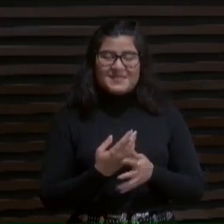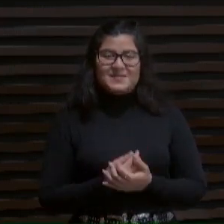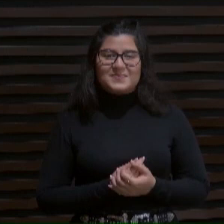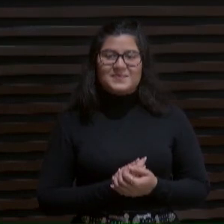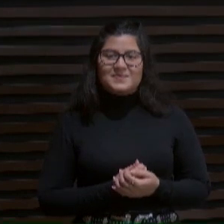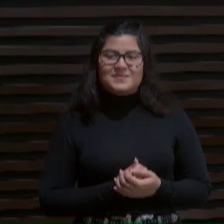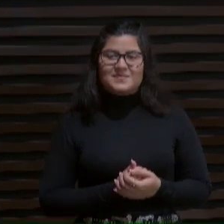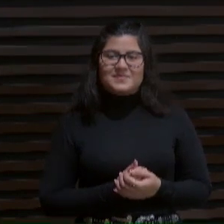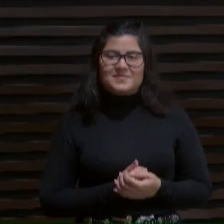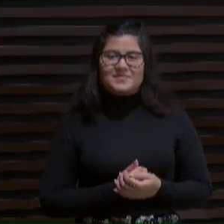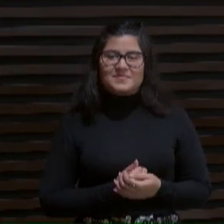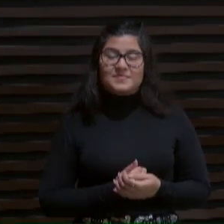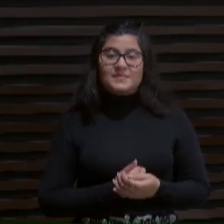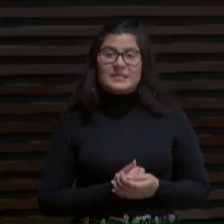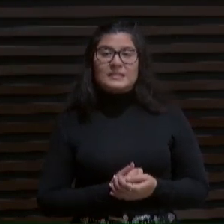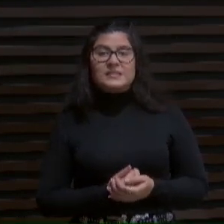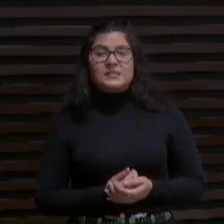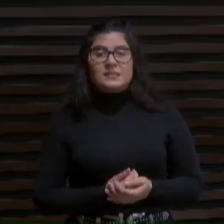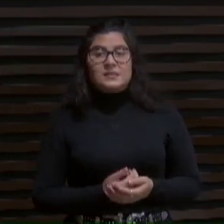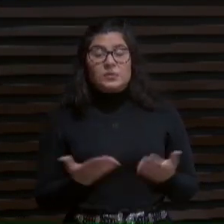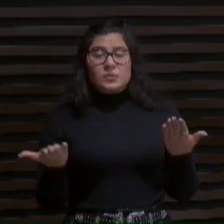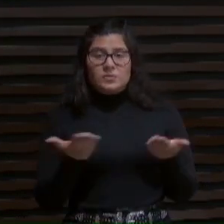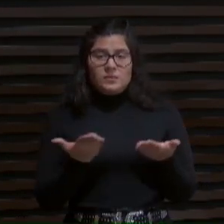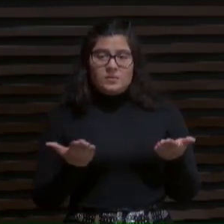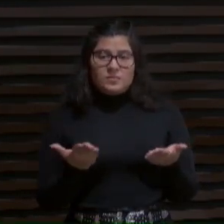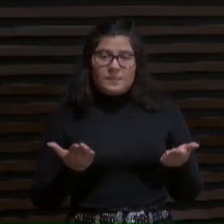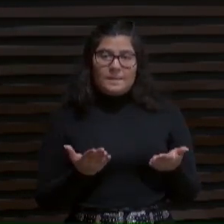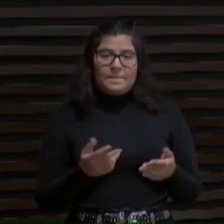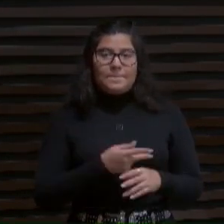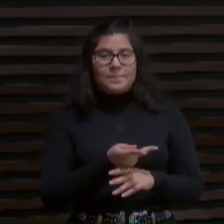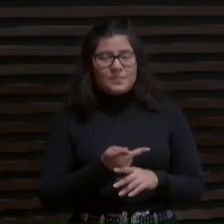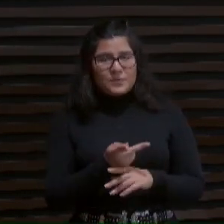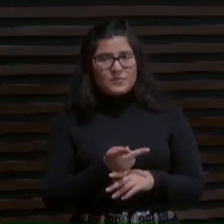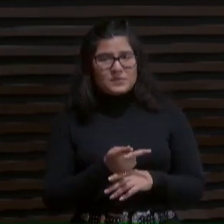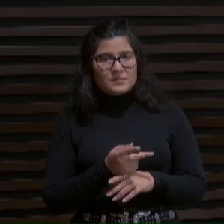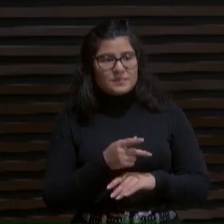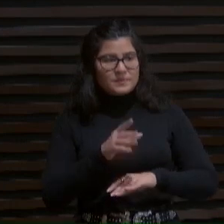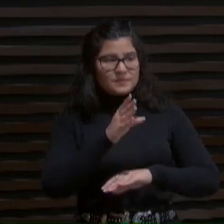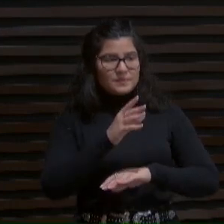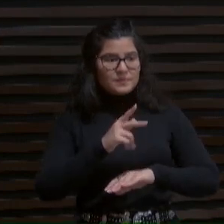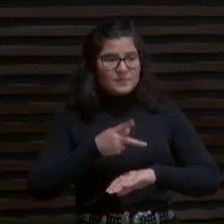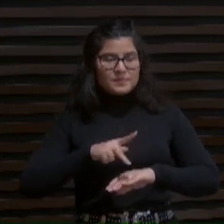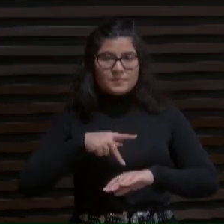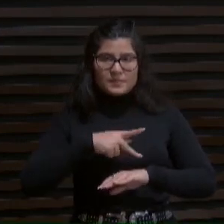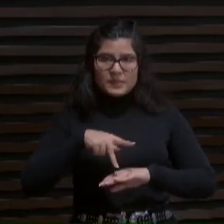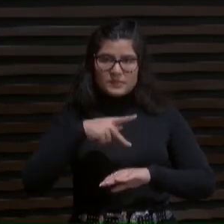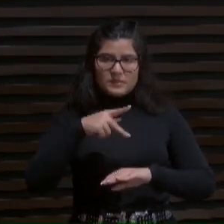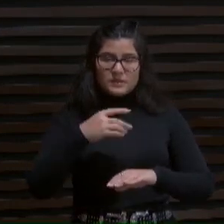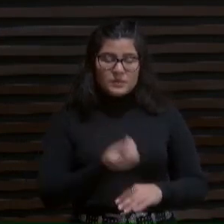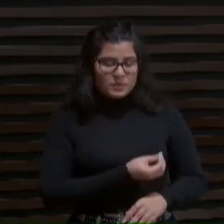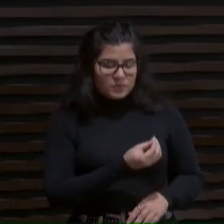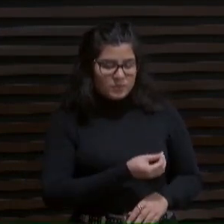pátria. Meus irmãos, os cristãos hoje ainda buscam uma pátria. O mundo onde nós